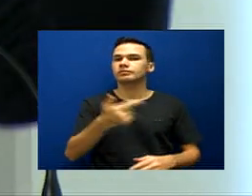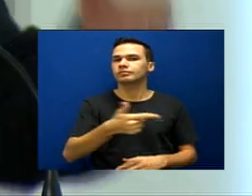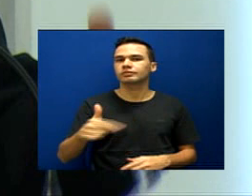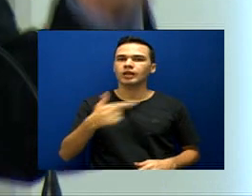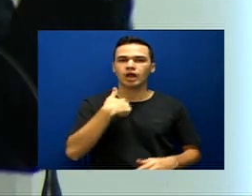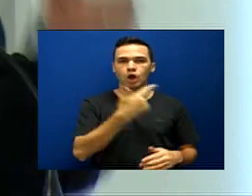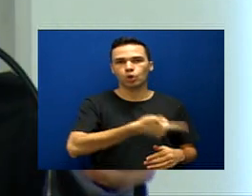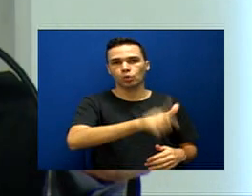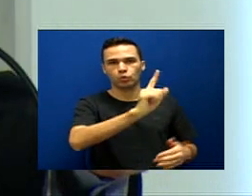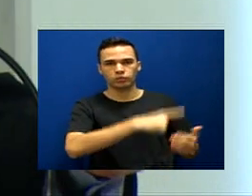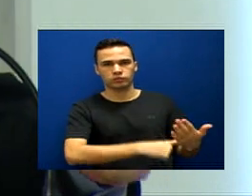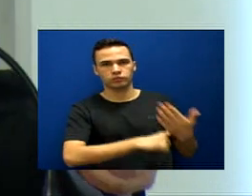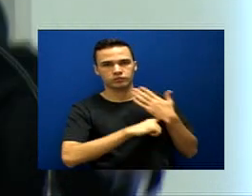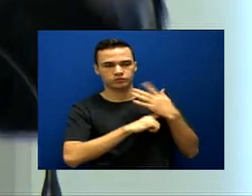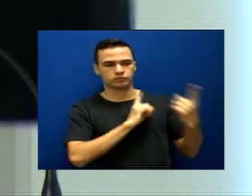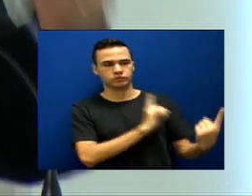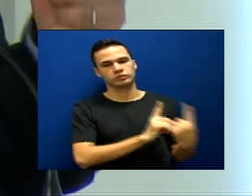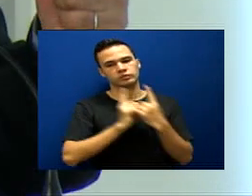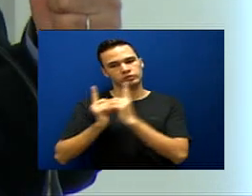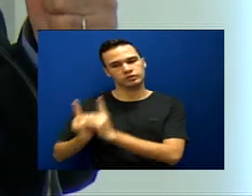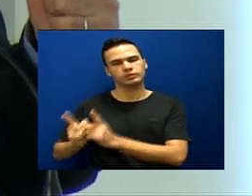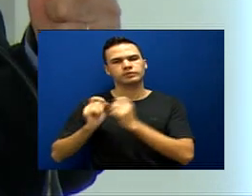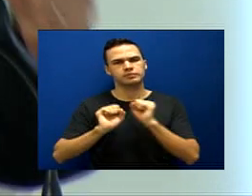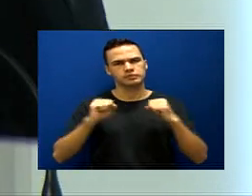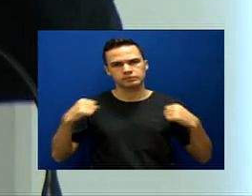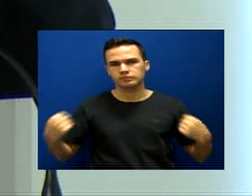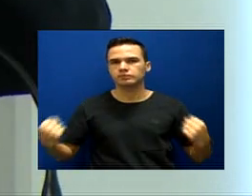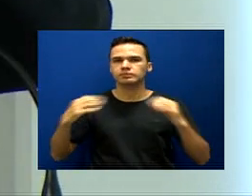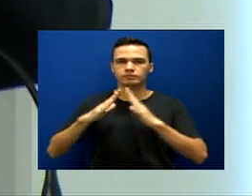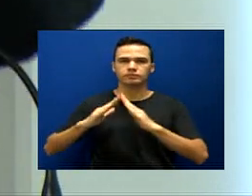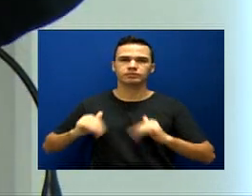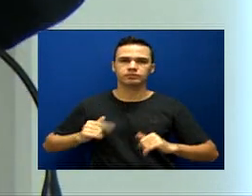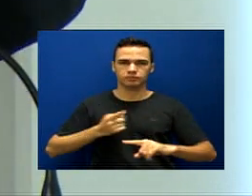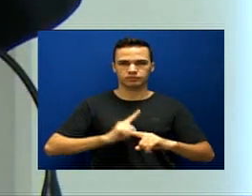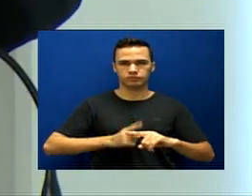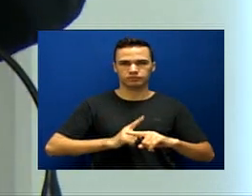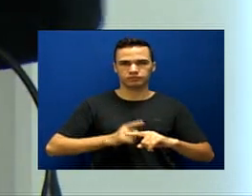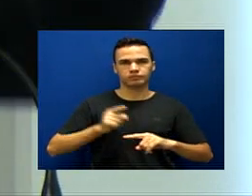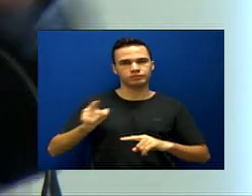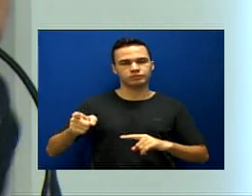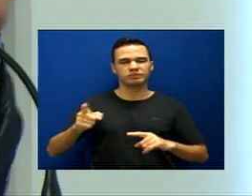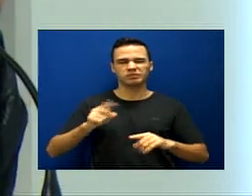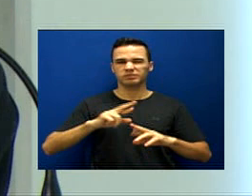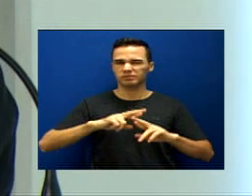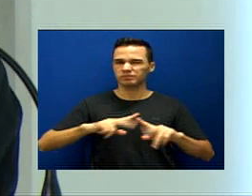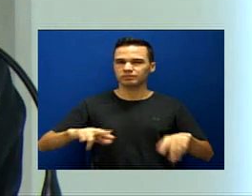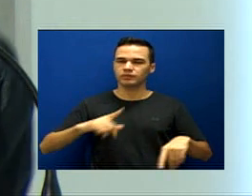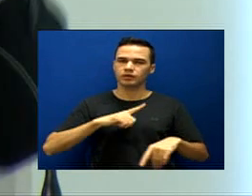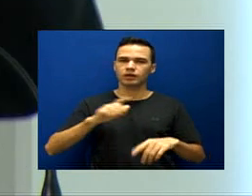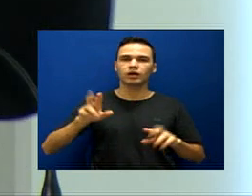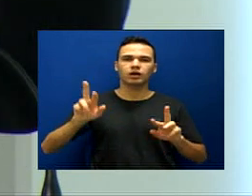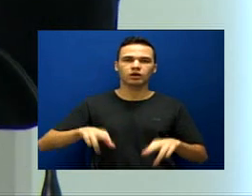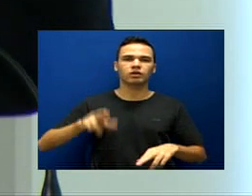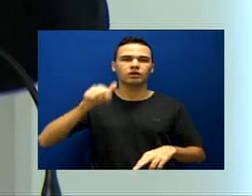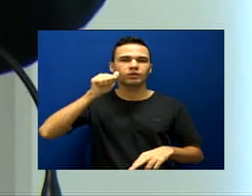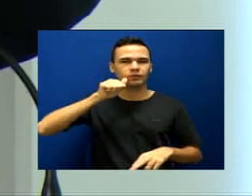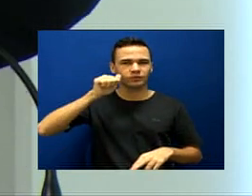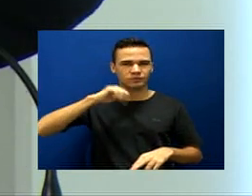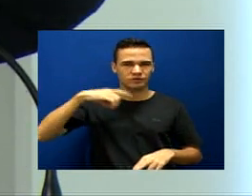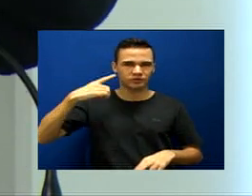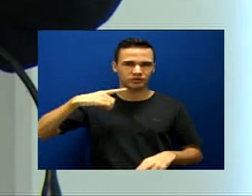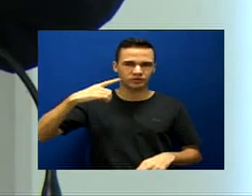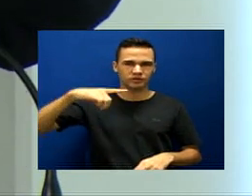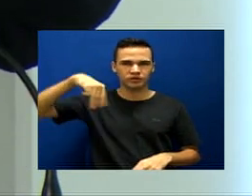no calcanhar dele, pegando no pé, sabe por quê? Ele tem uma demanda igual a Maria Lúcia. Depois que esteve